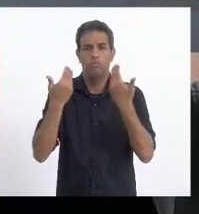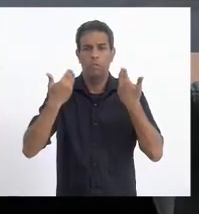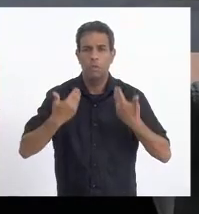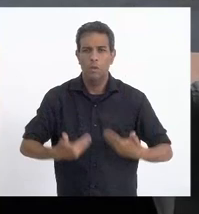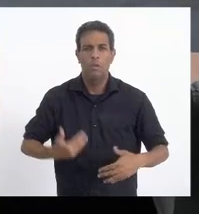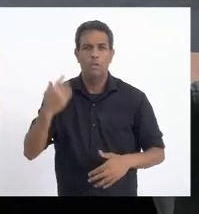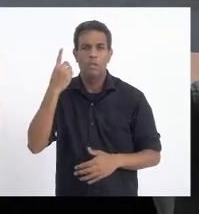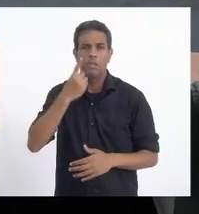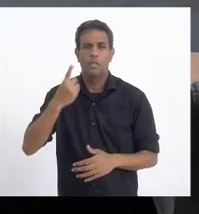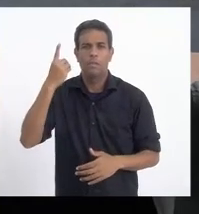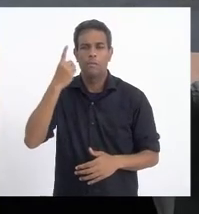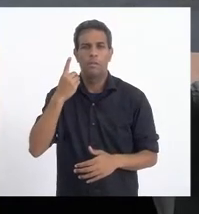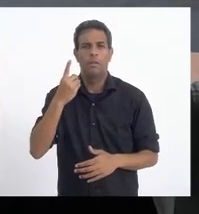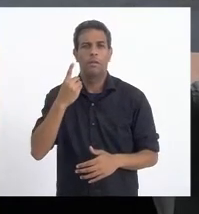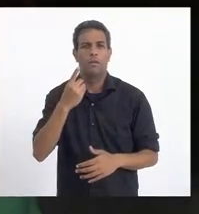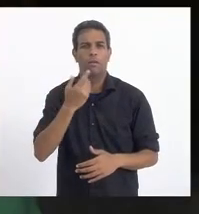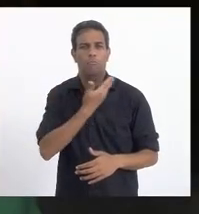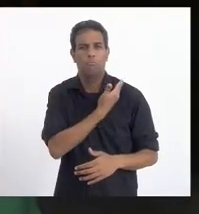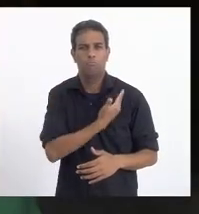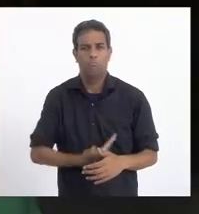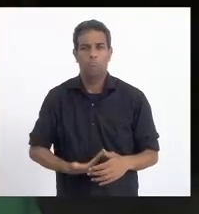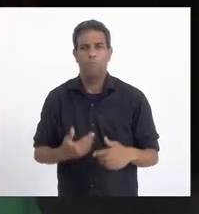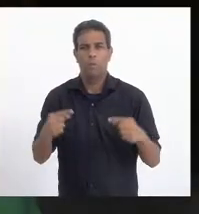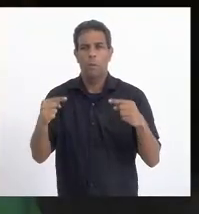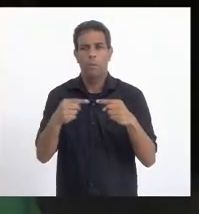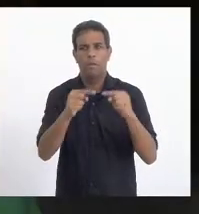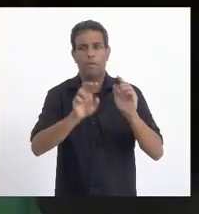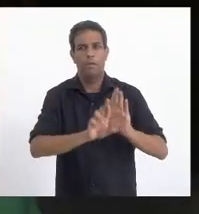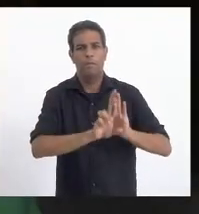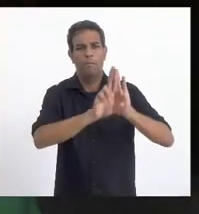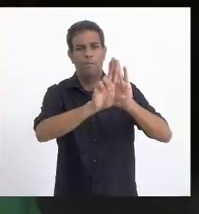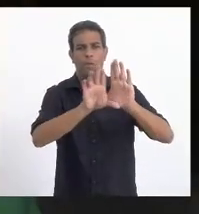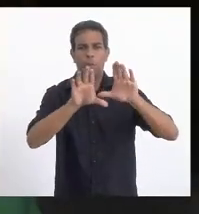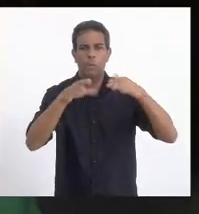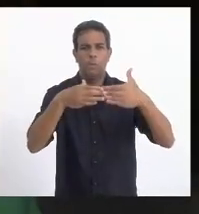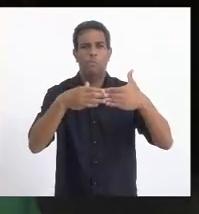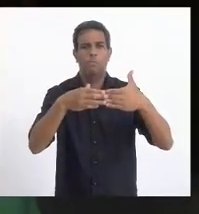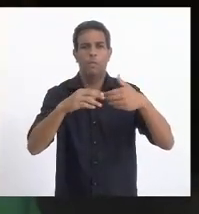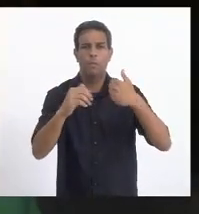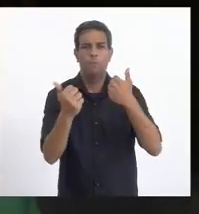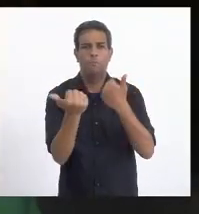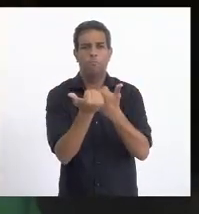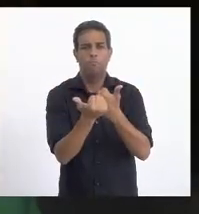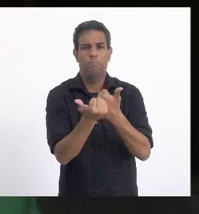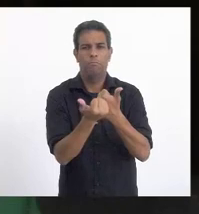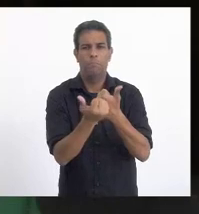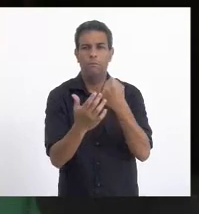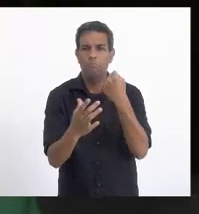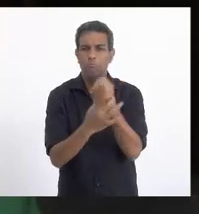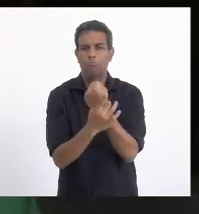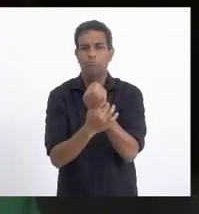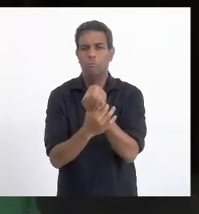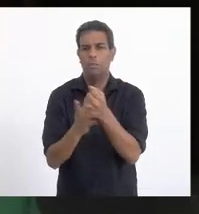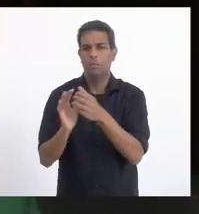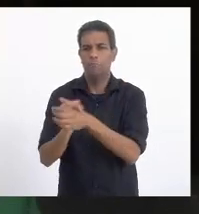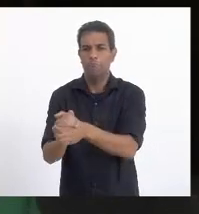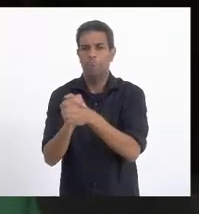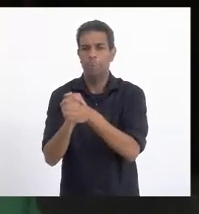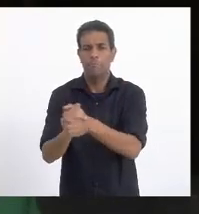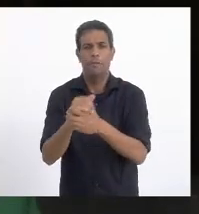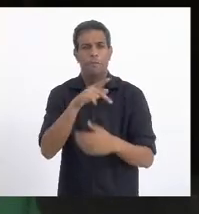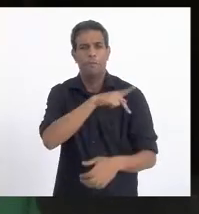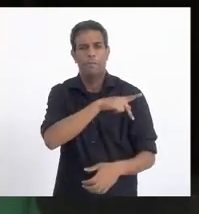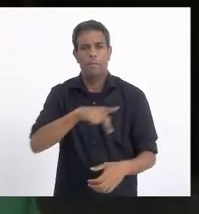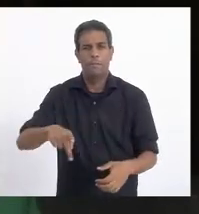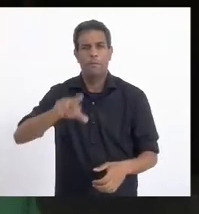e de forma especial representando a minha Corporação EA Segurança Pública sal da que o nosso